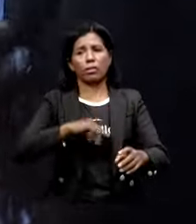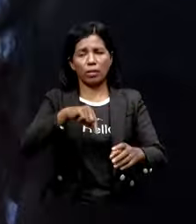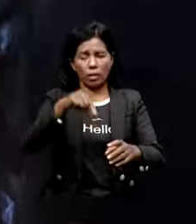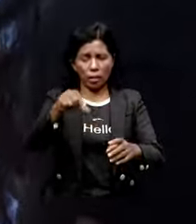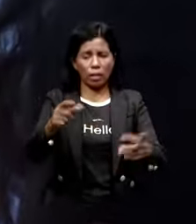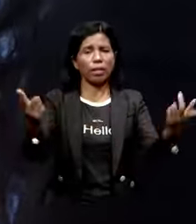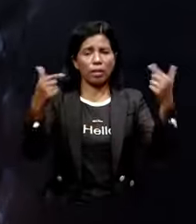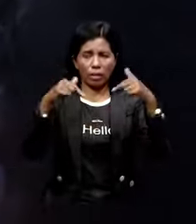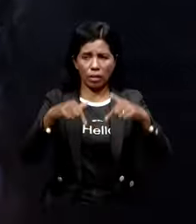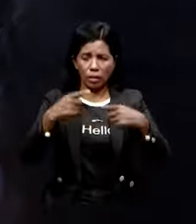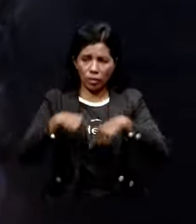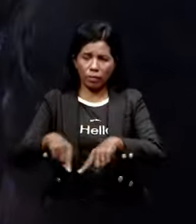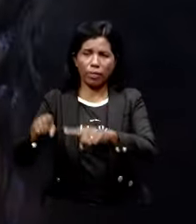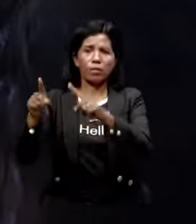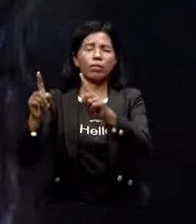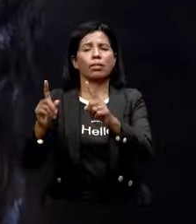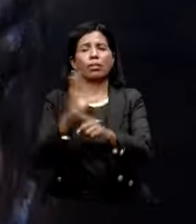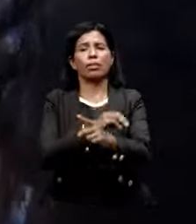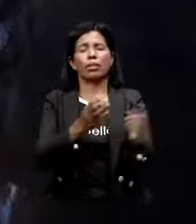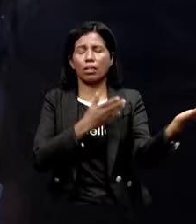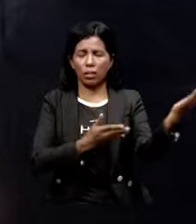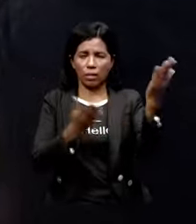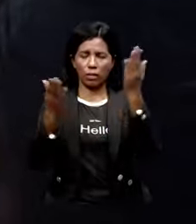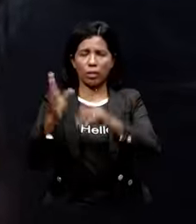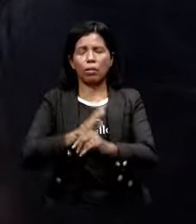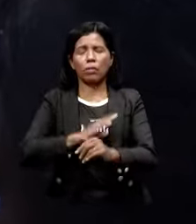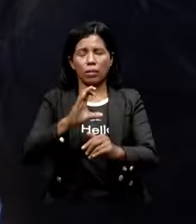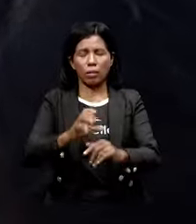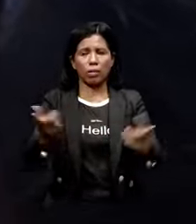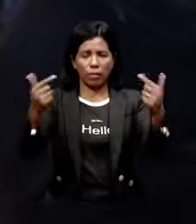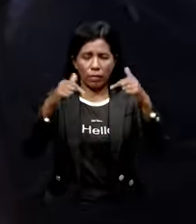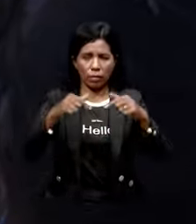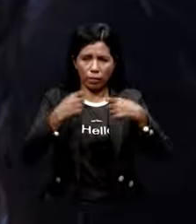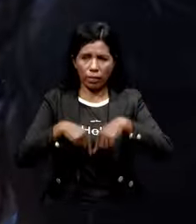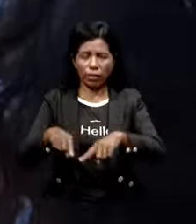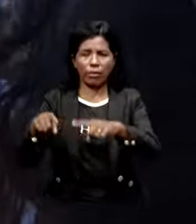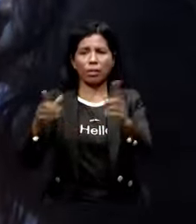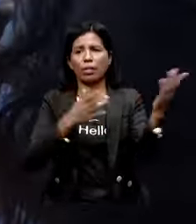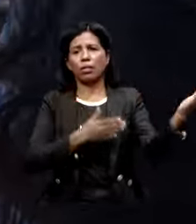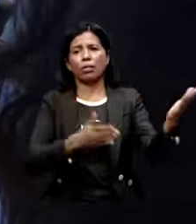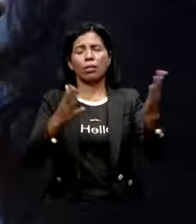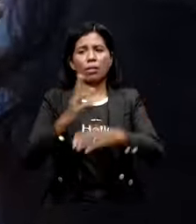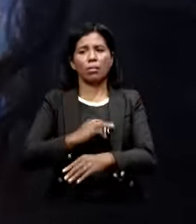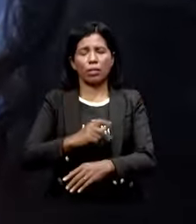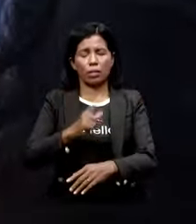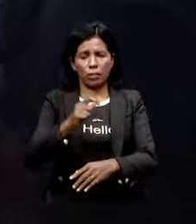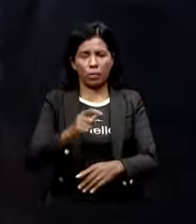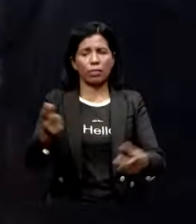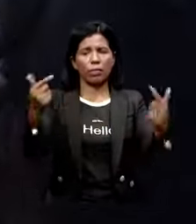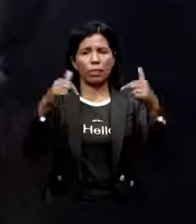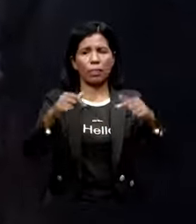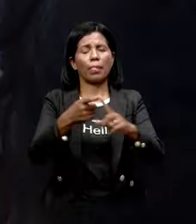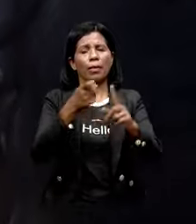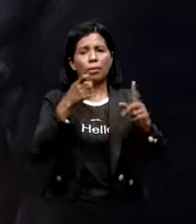Maitá, fila vale outro, ba Lori vale Bocão na Nia mai. Fila vale, Lori, Manatutinha. O